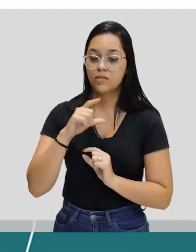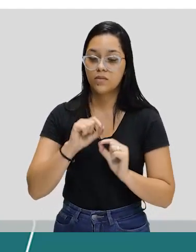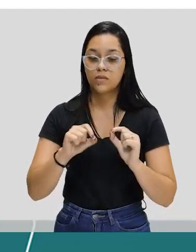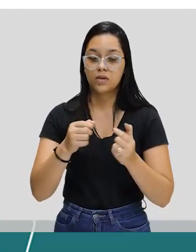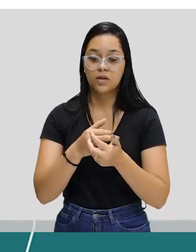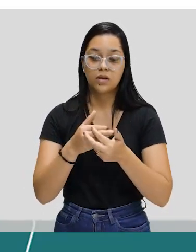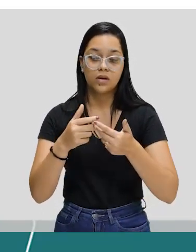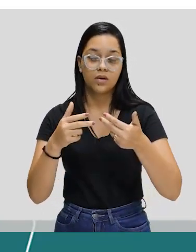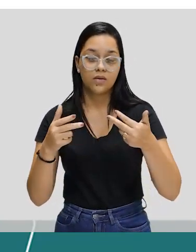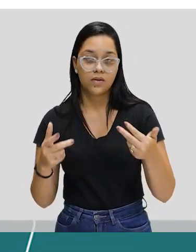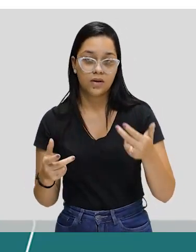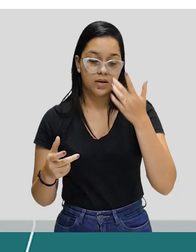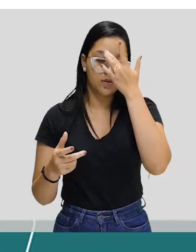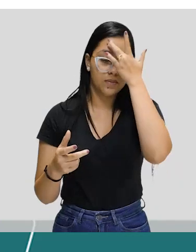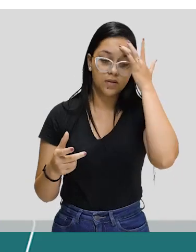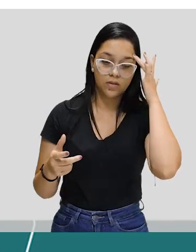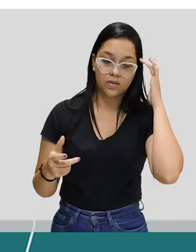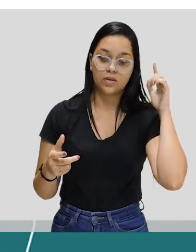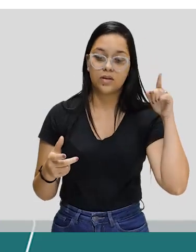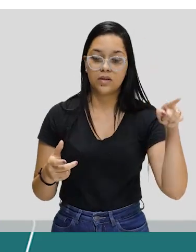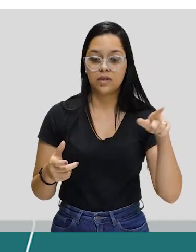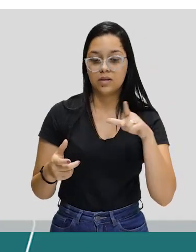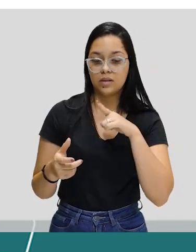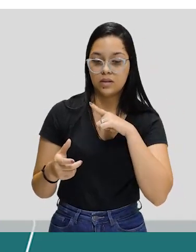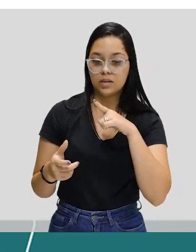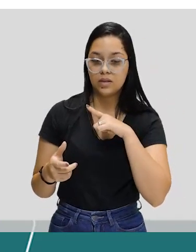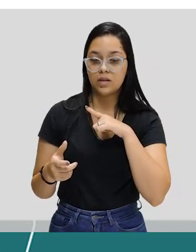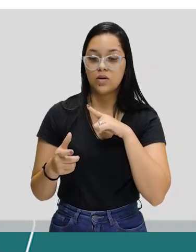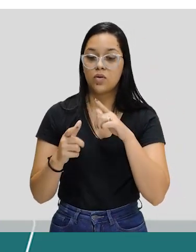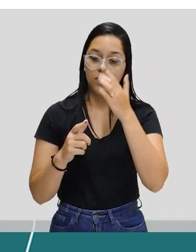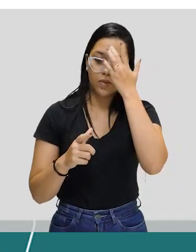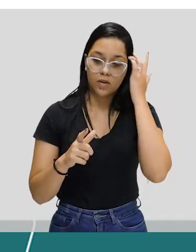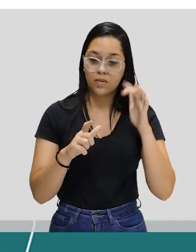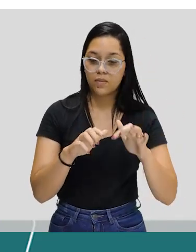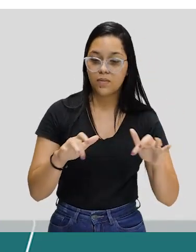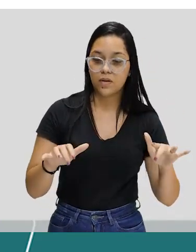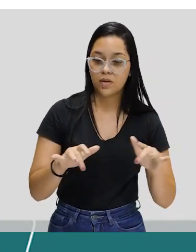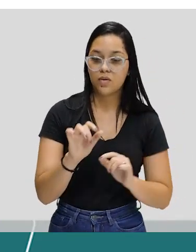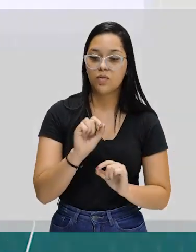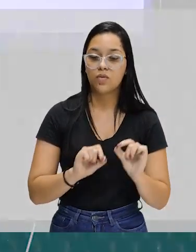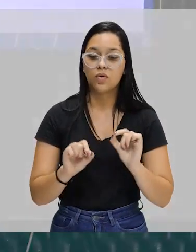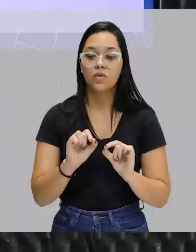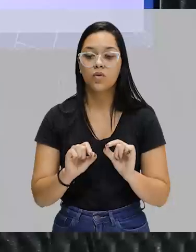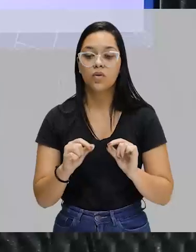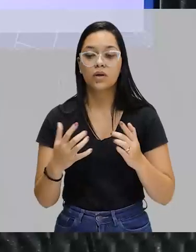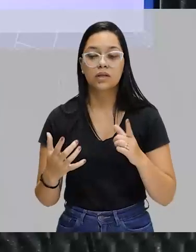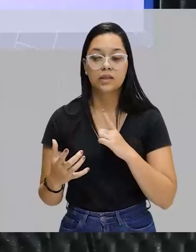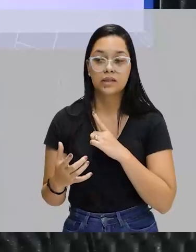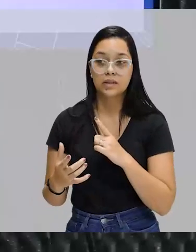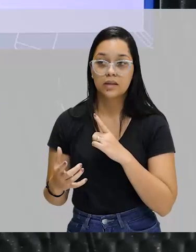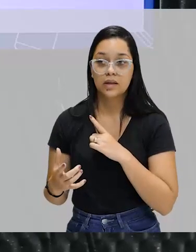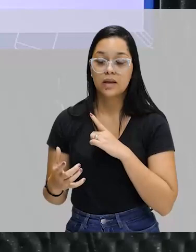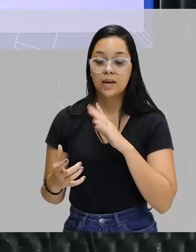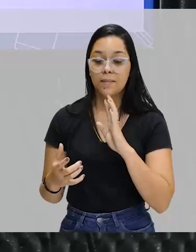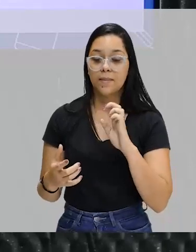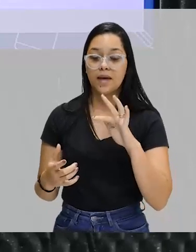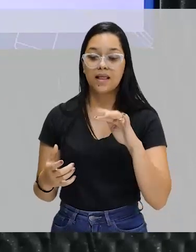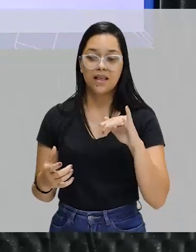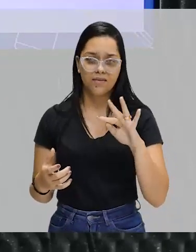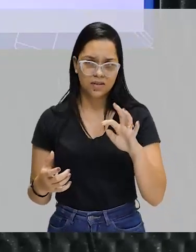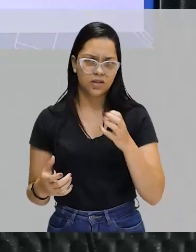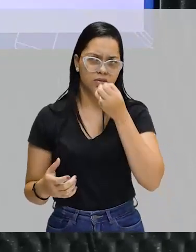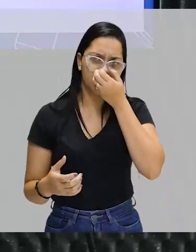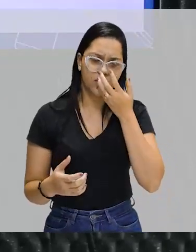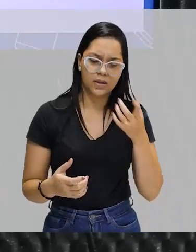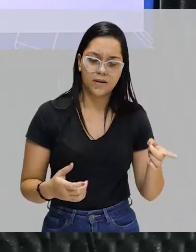muitas pessoas no concerto do eminente pianista, visto que trata-se de uma seção